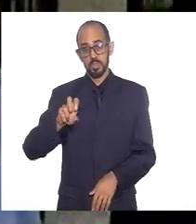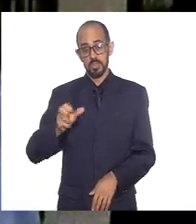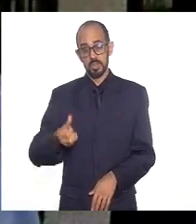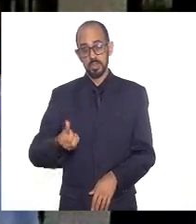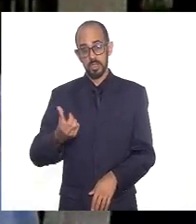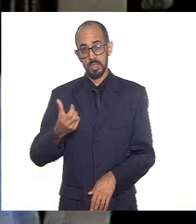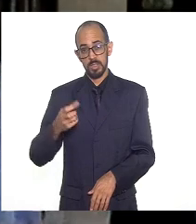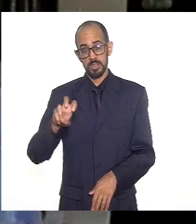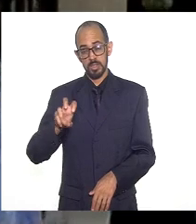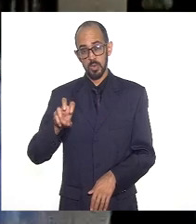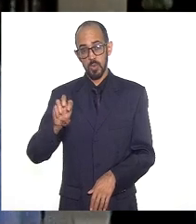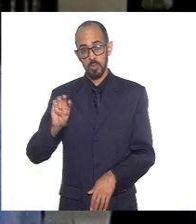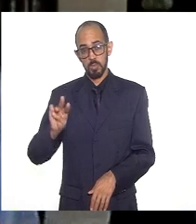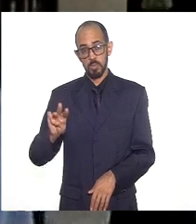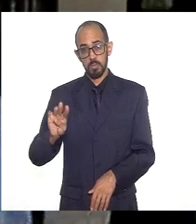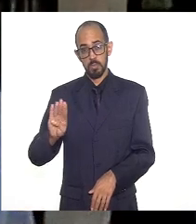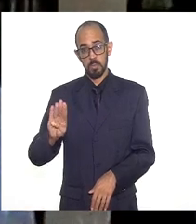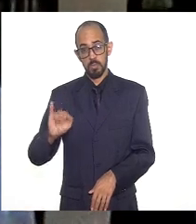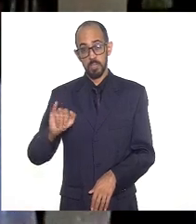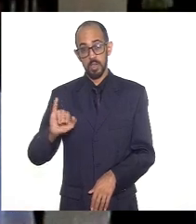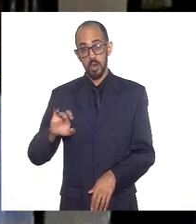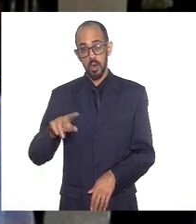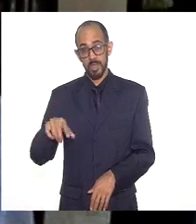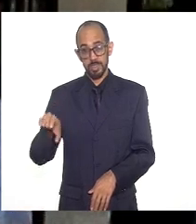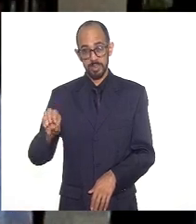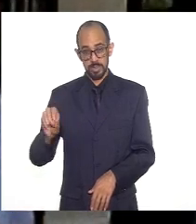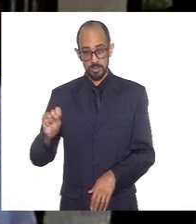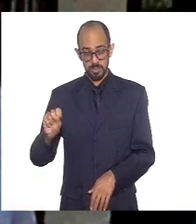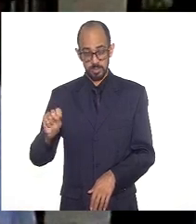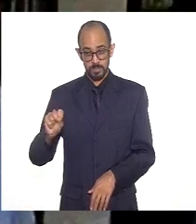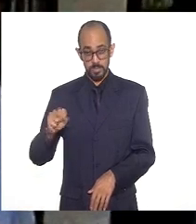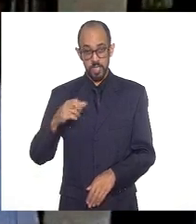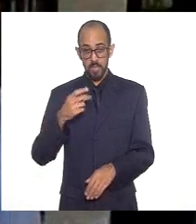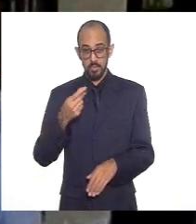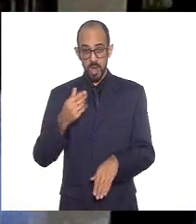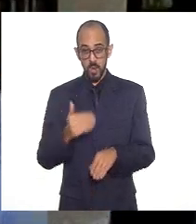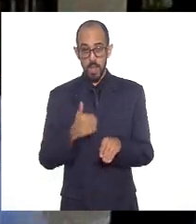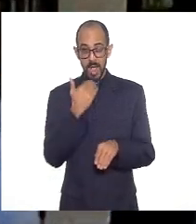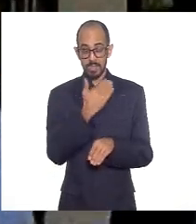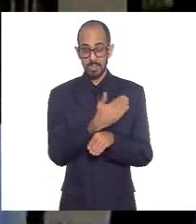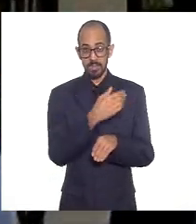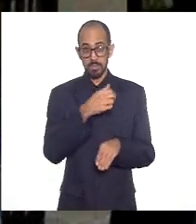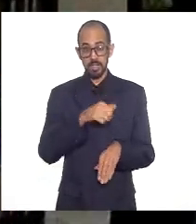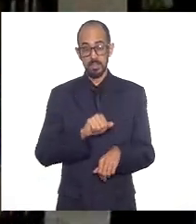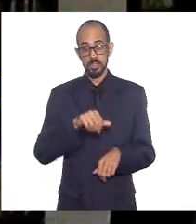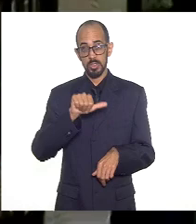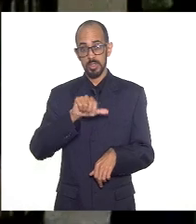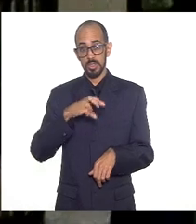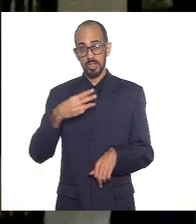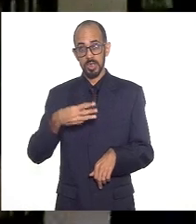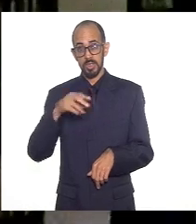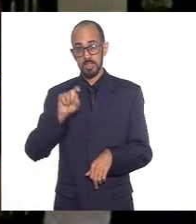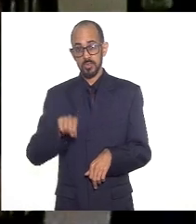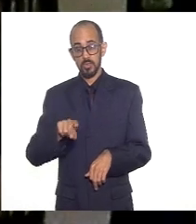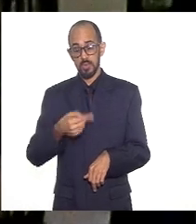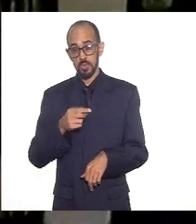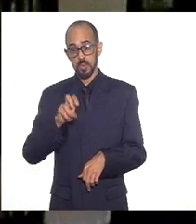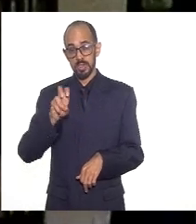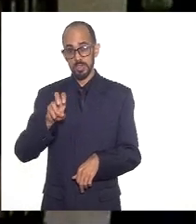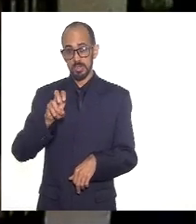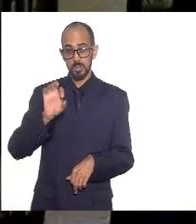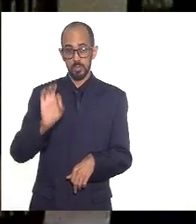reais, valor superior comparado ao 2021 de 13,3%.